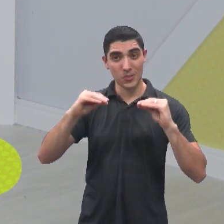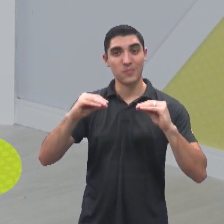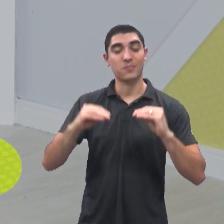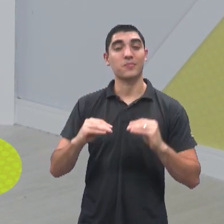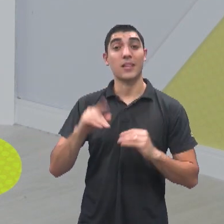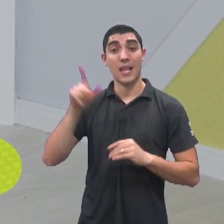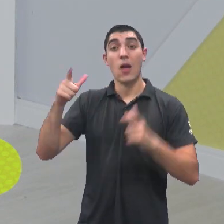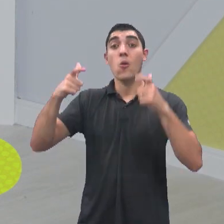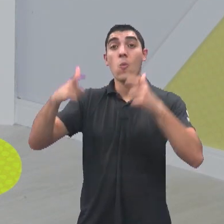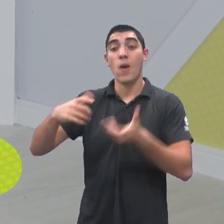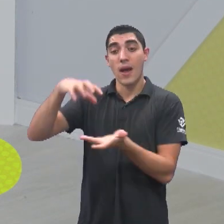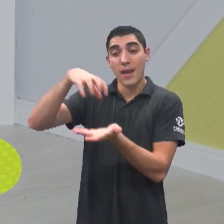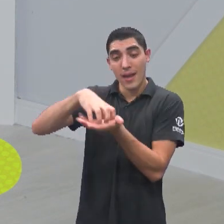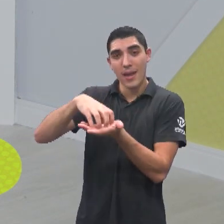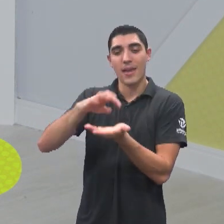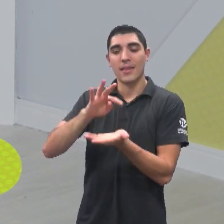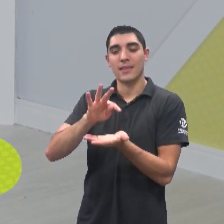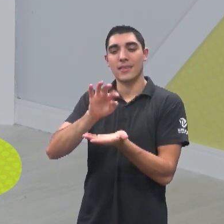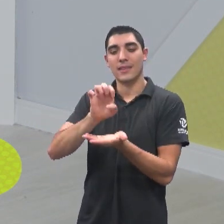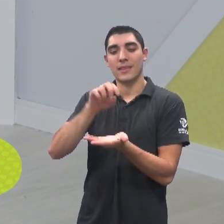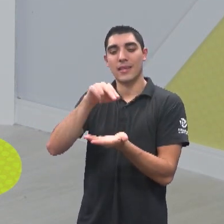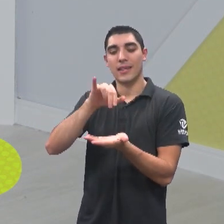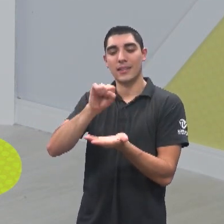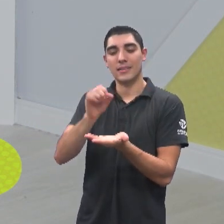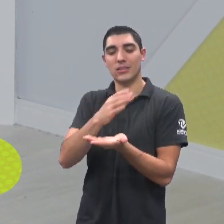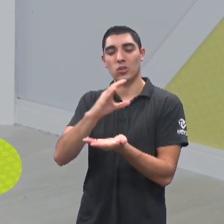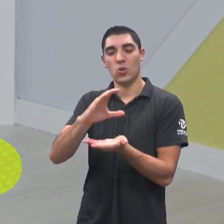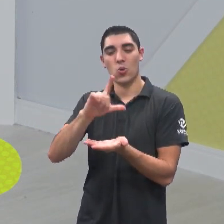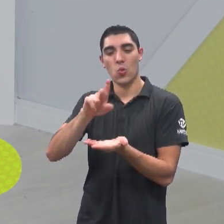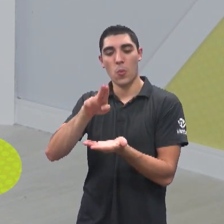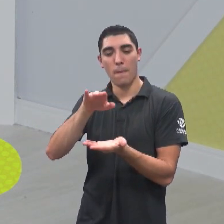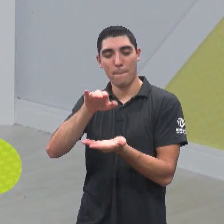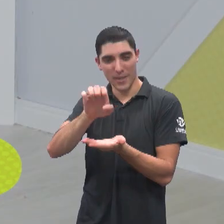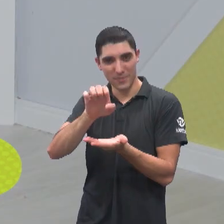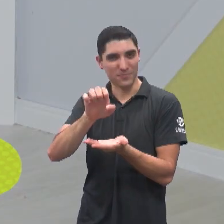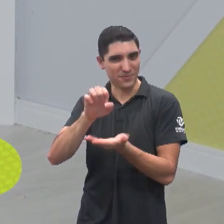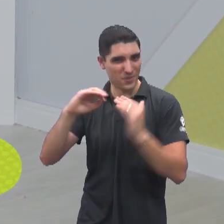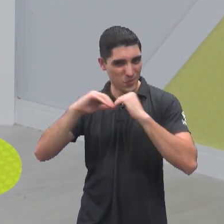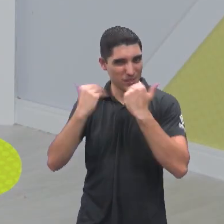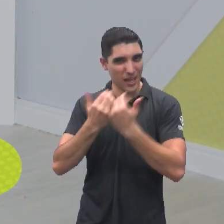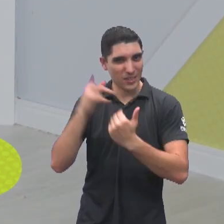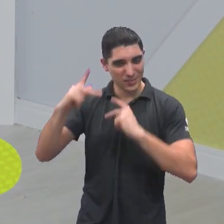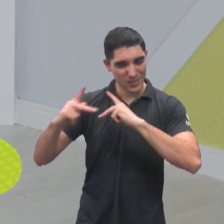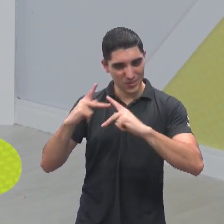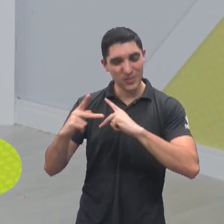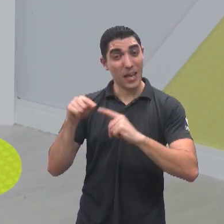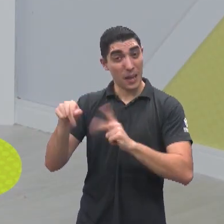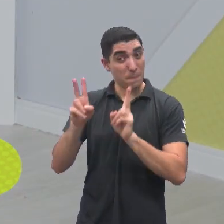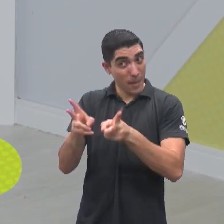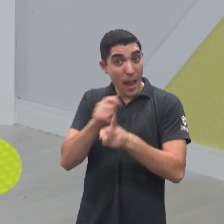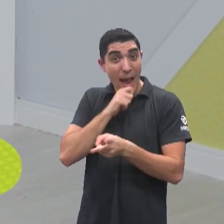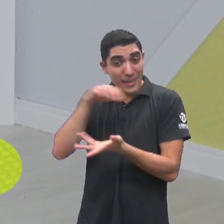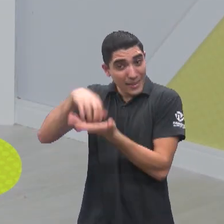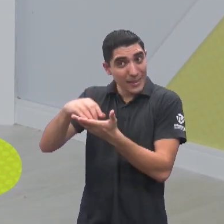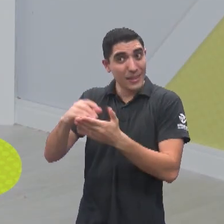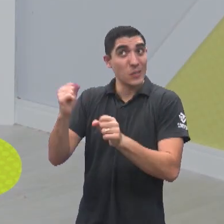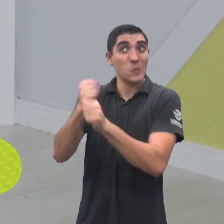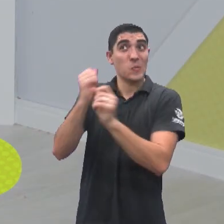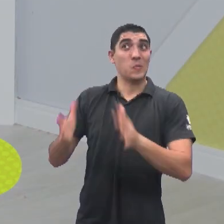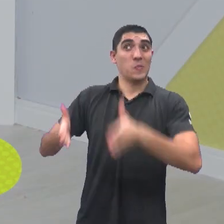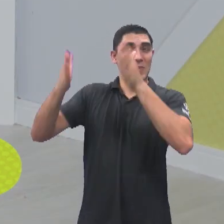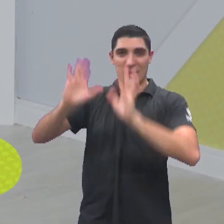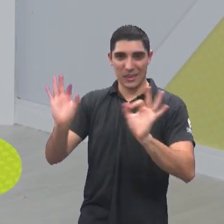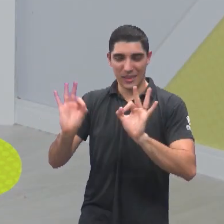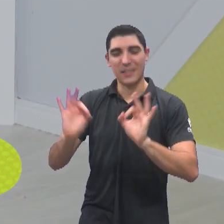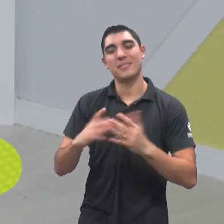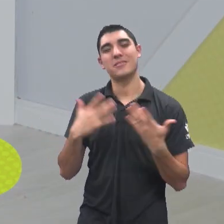Vai virar prédio lá, que beleza. Mas enquanto tem o ginásio, será lá. São José Futsal e Pato Futsal. Jogo importante aí para o